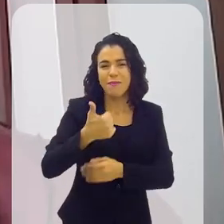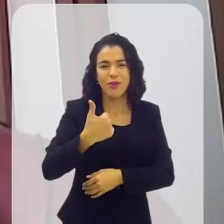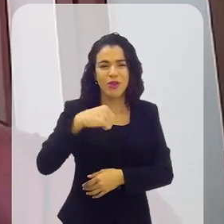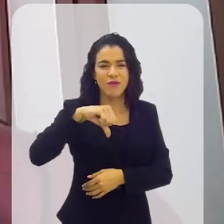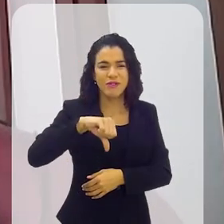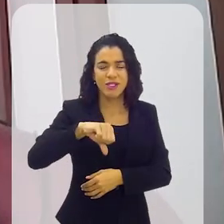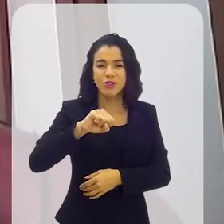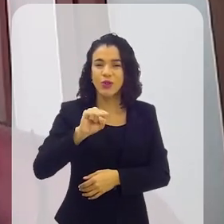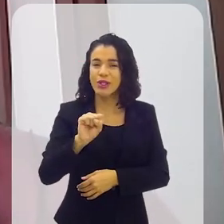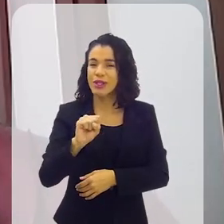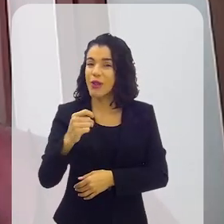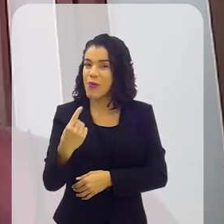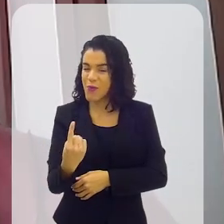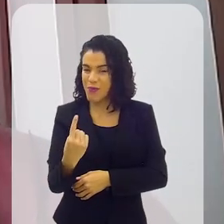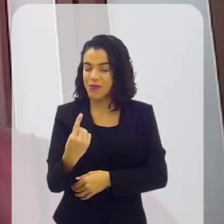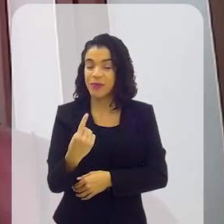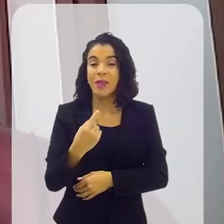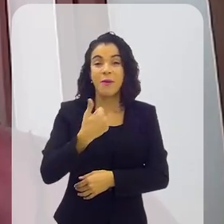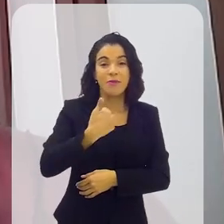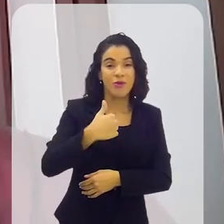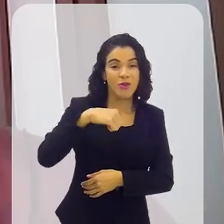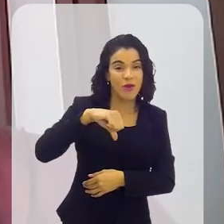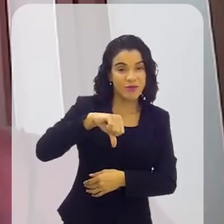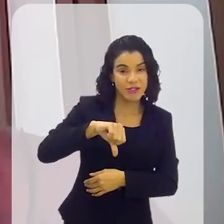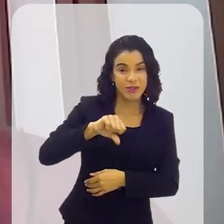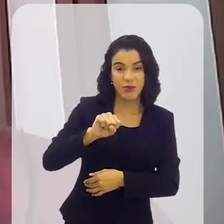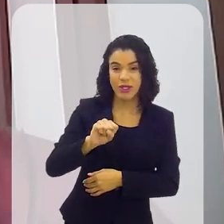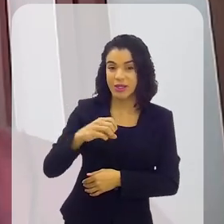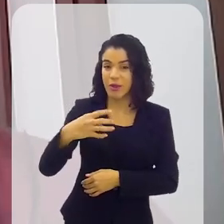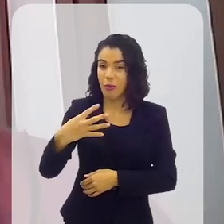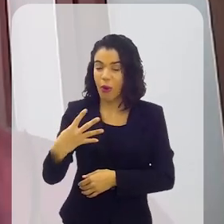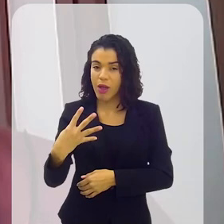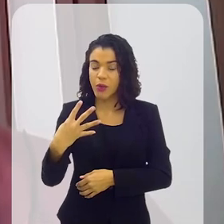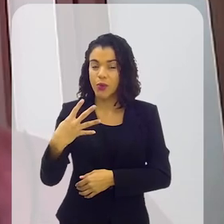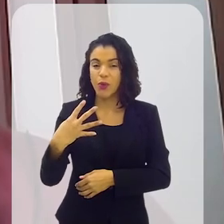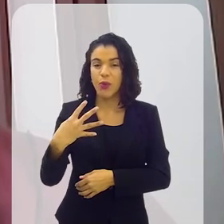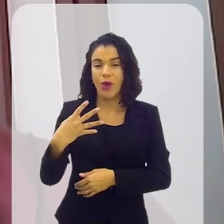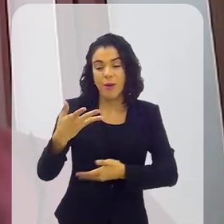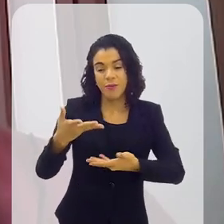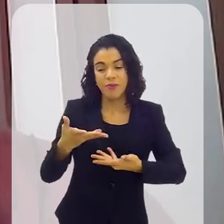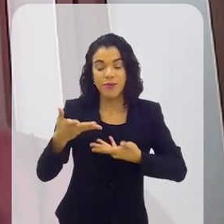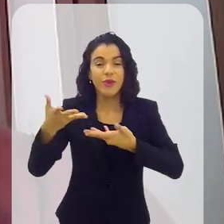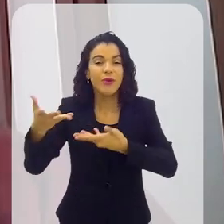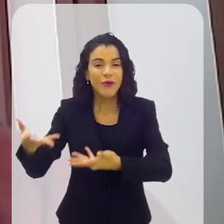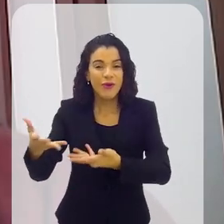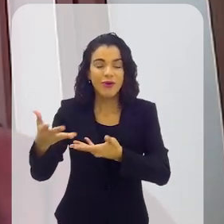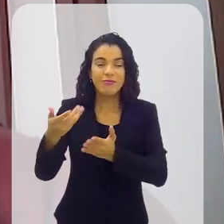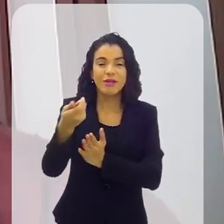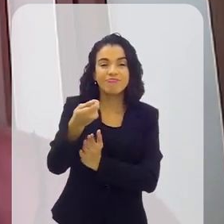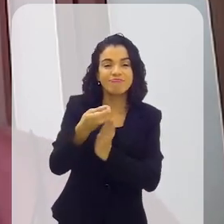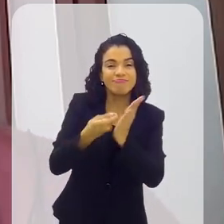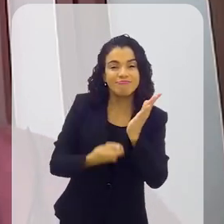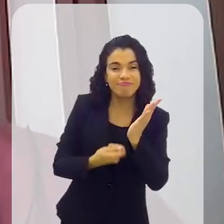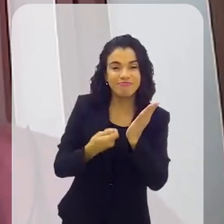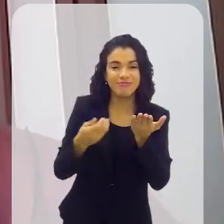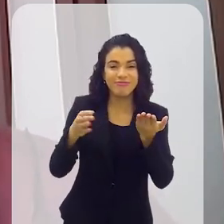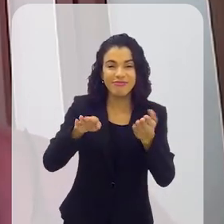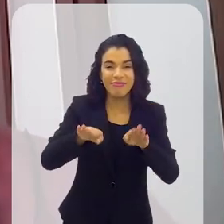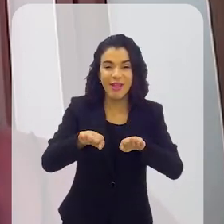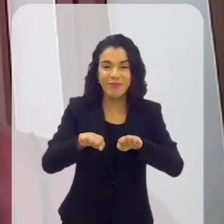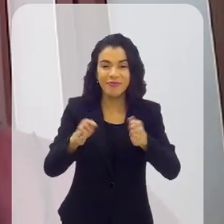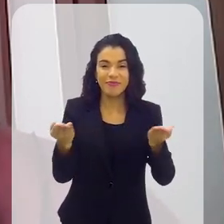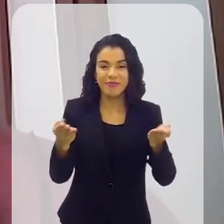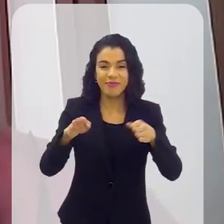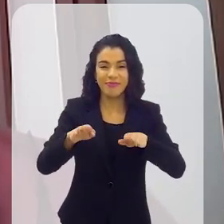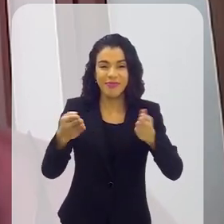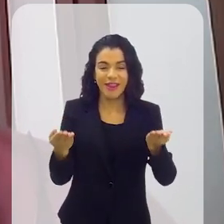E a partir daí, em 84, o Milton Manhães me chamou para escrever a contracapa do disco do fundo de quintal. Eu escrevi